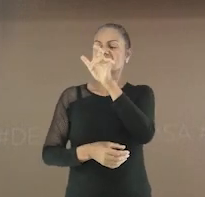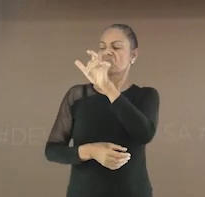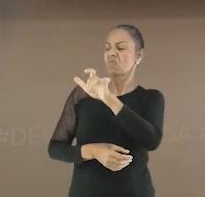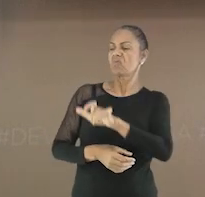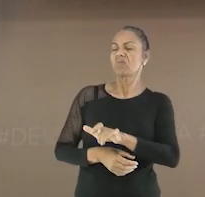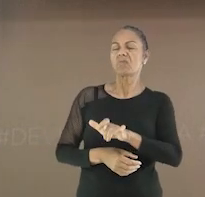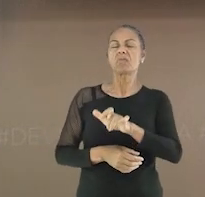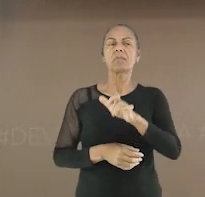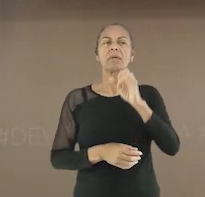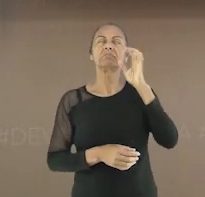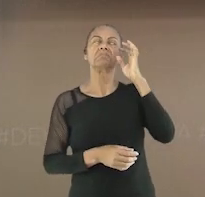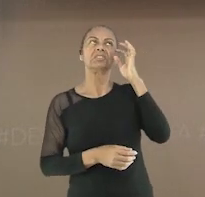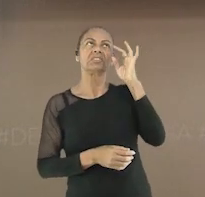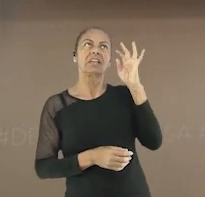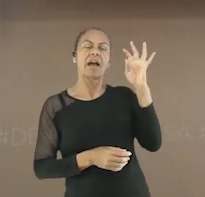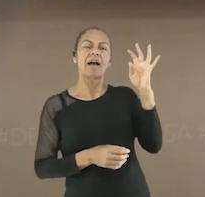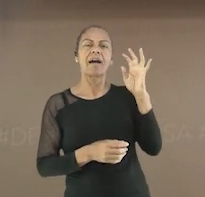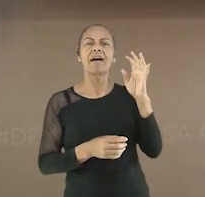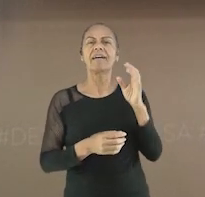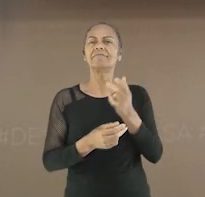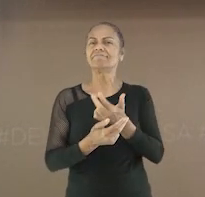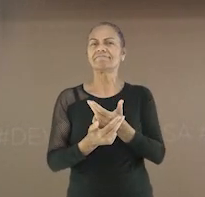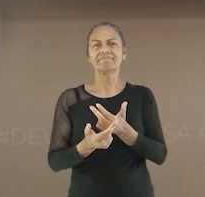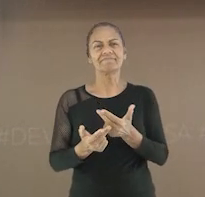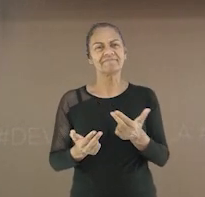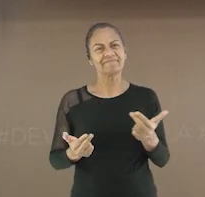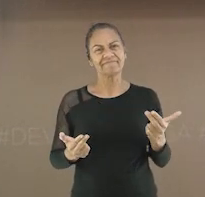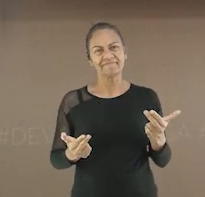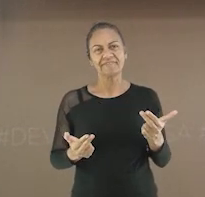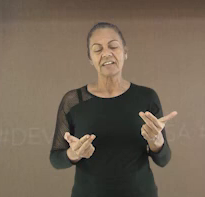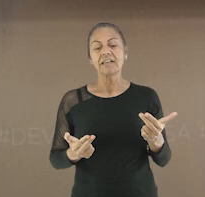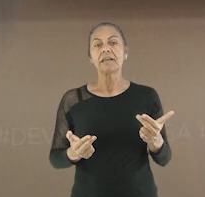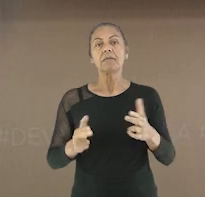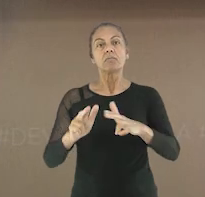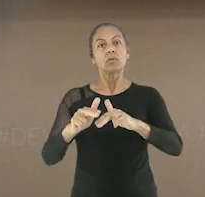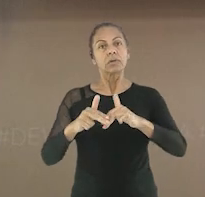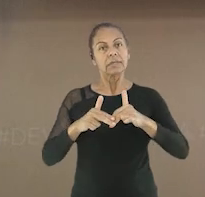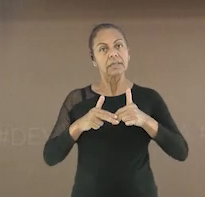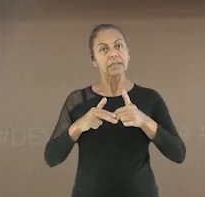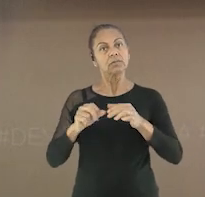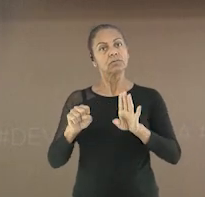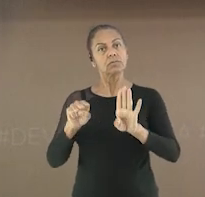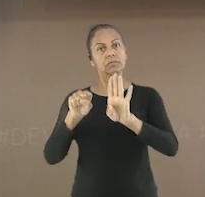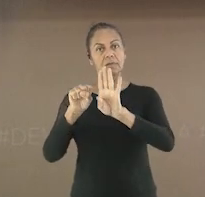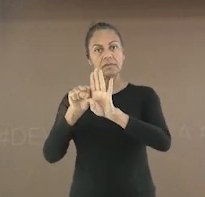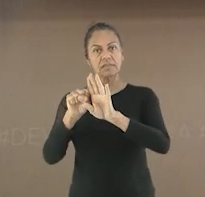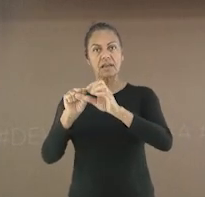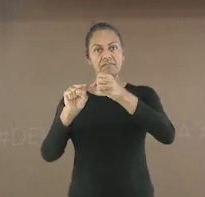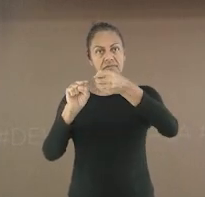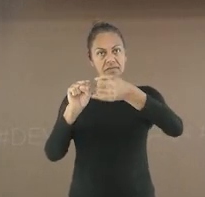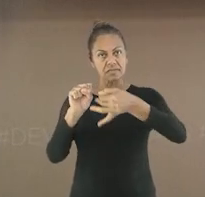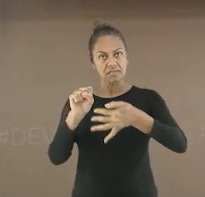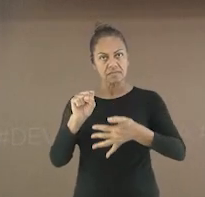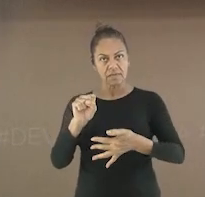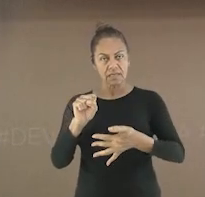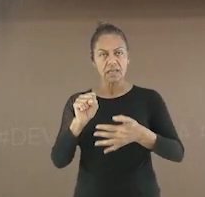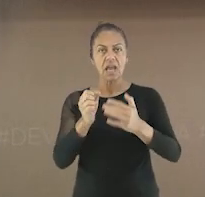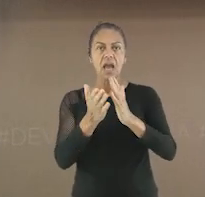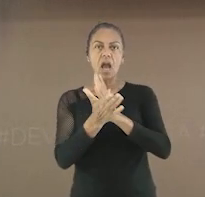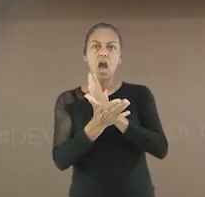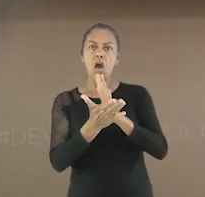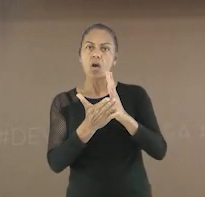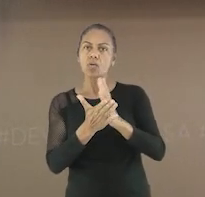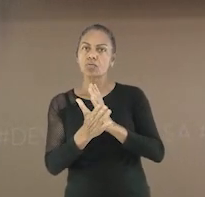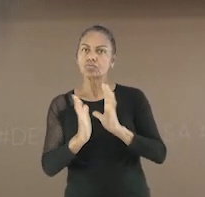etc. Muitos outros. E por isso, eles podem ser definidos em alguns grupos.